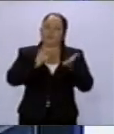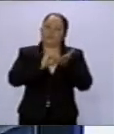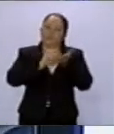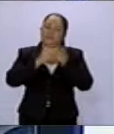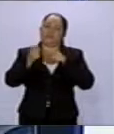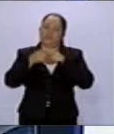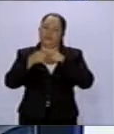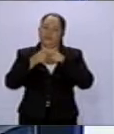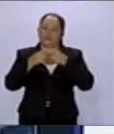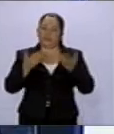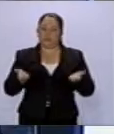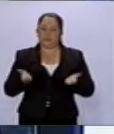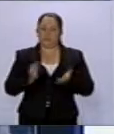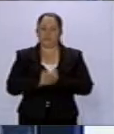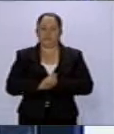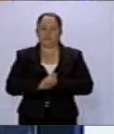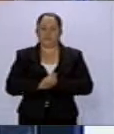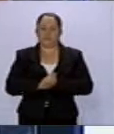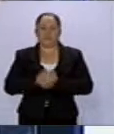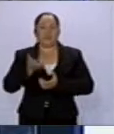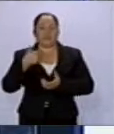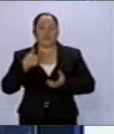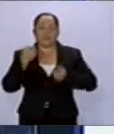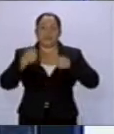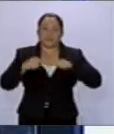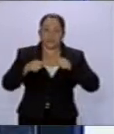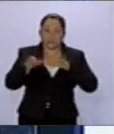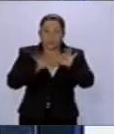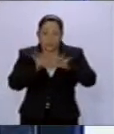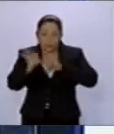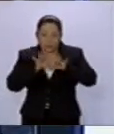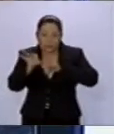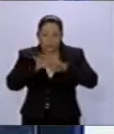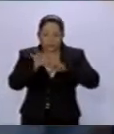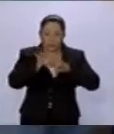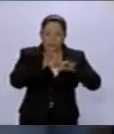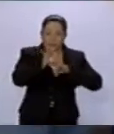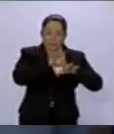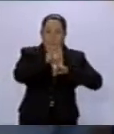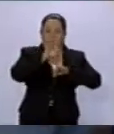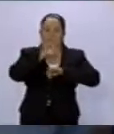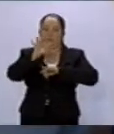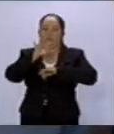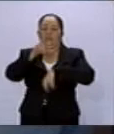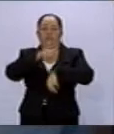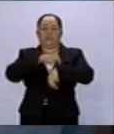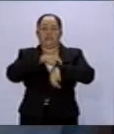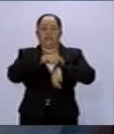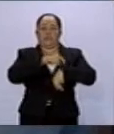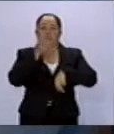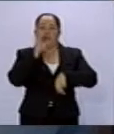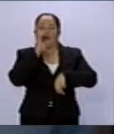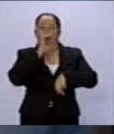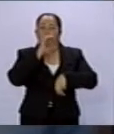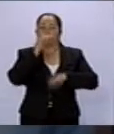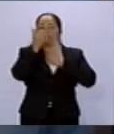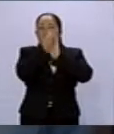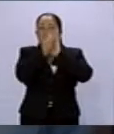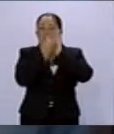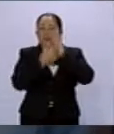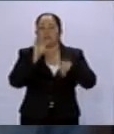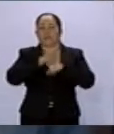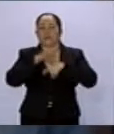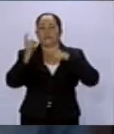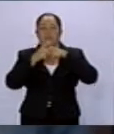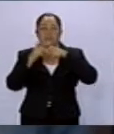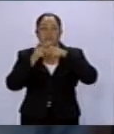provimento e nós estamos restabelecendo isso restabelecendo de maneira temporária com um programa Mais Médicos restabelecendo de